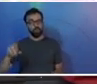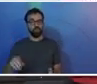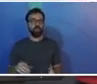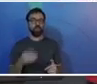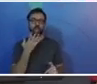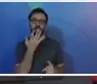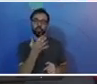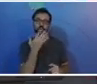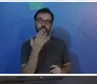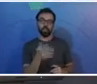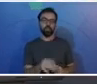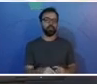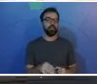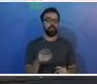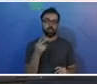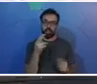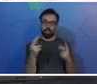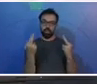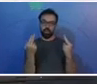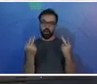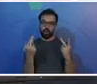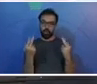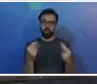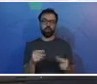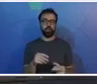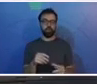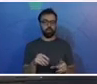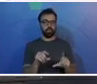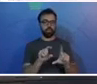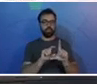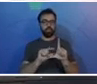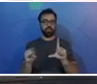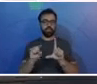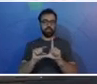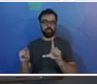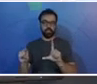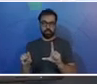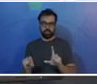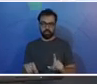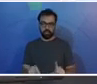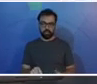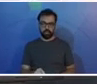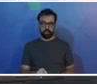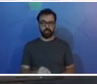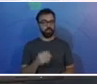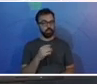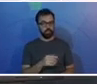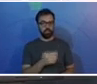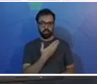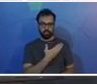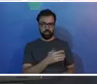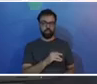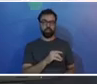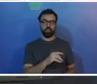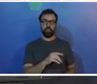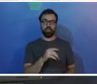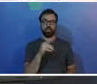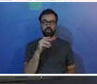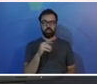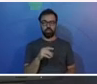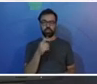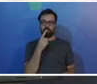aqui embaixo. Nós vamos o quê? Estados que ultrapassaram o limite máximo de 49,